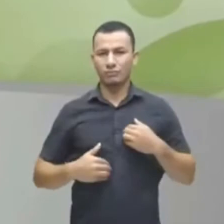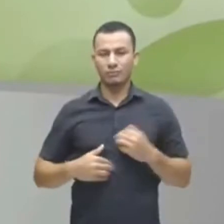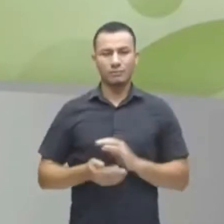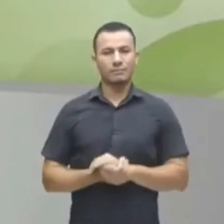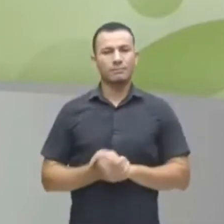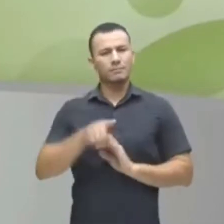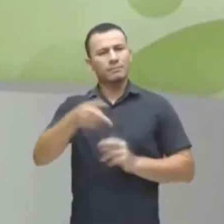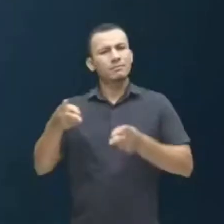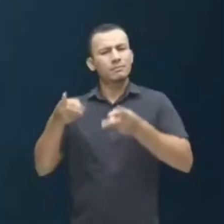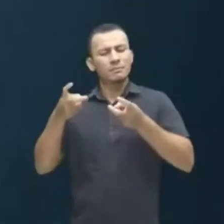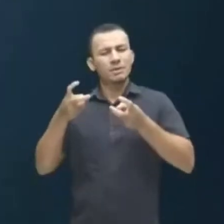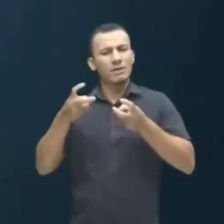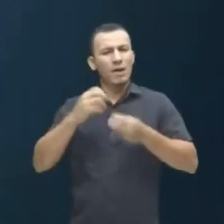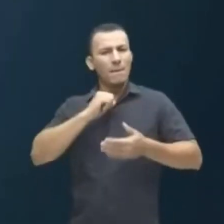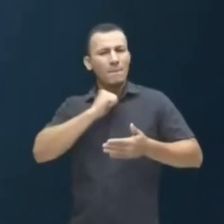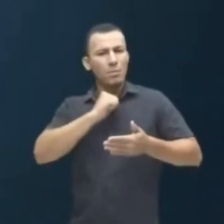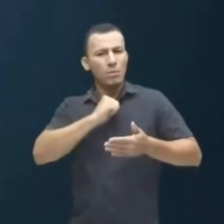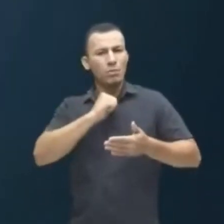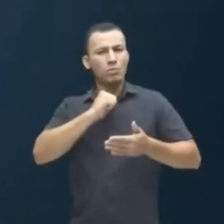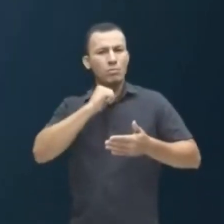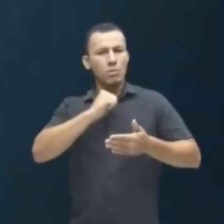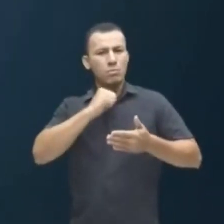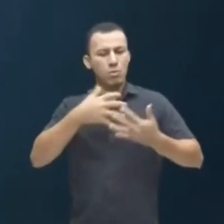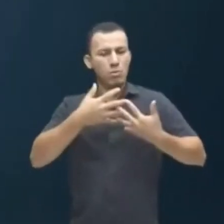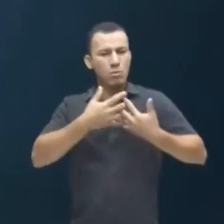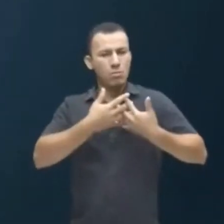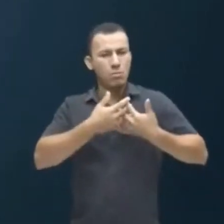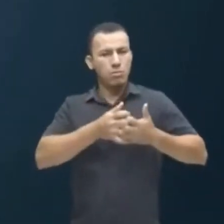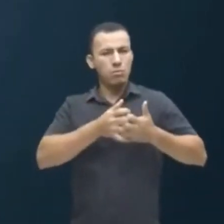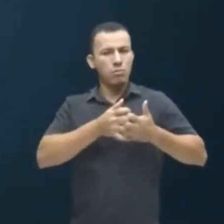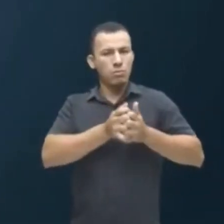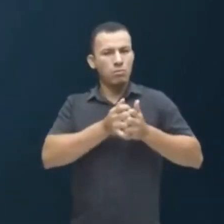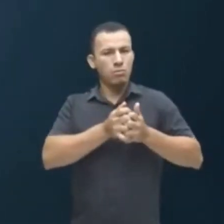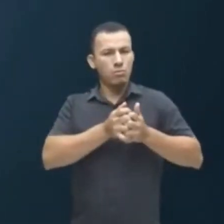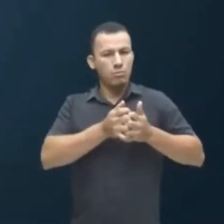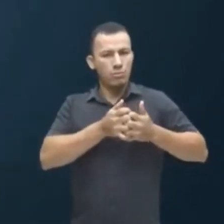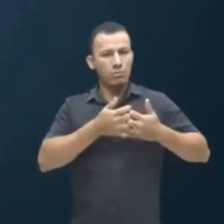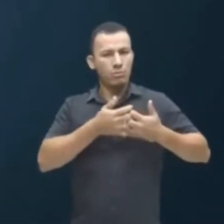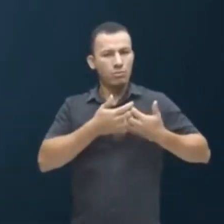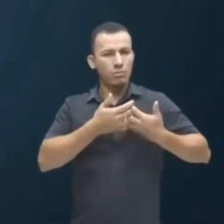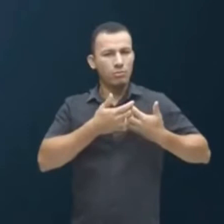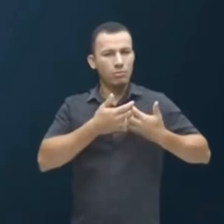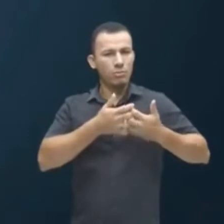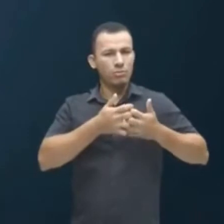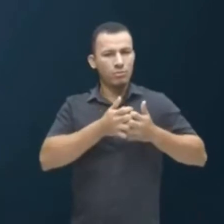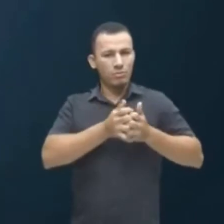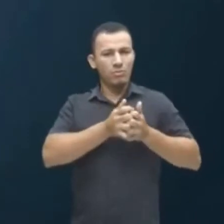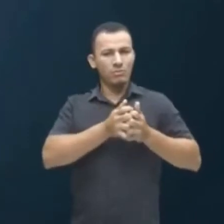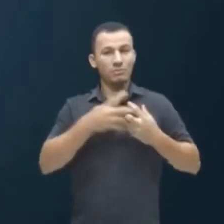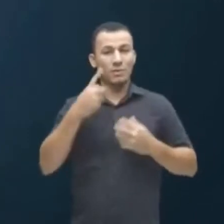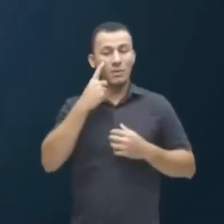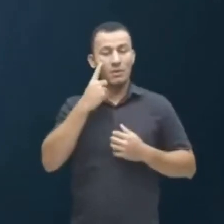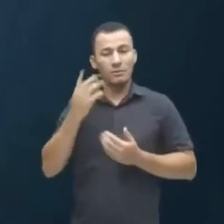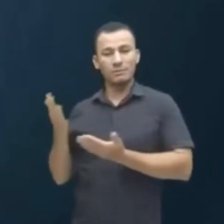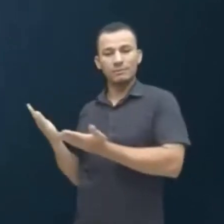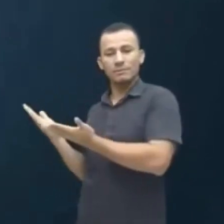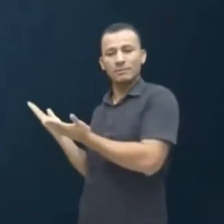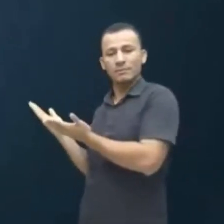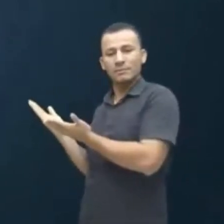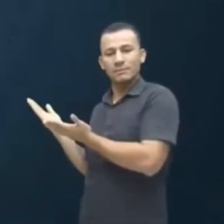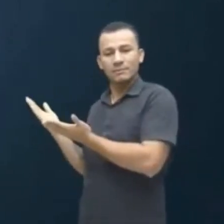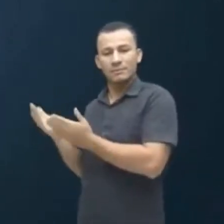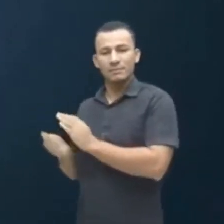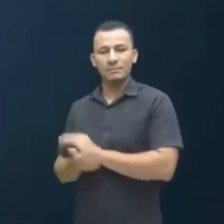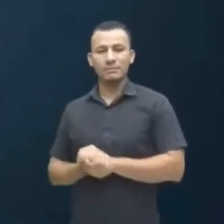batimentos? Ele faz a contração e faz também o relaxamento. Observe, ele contrai e